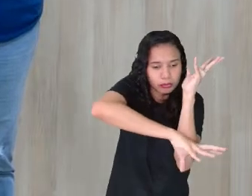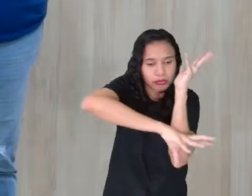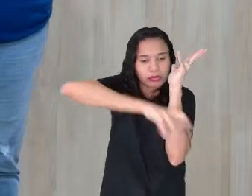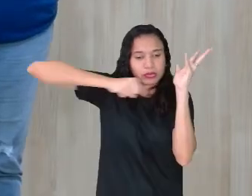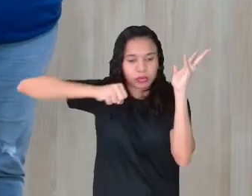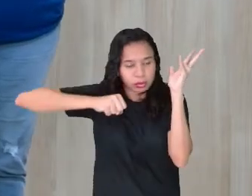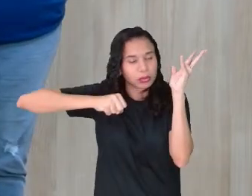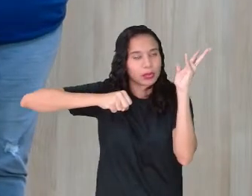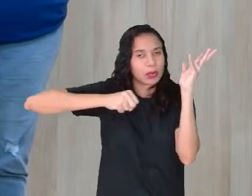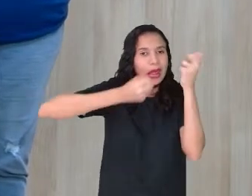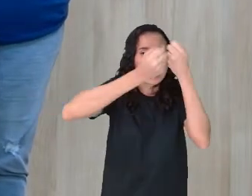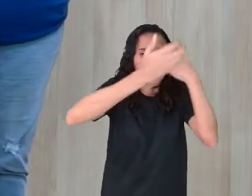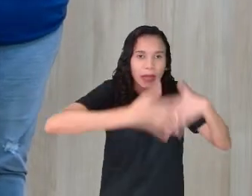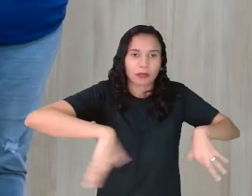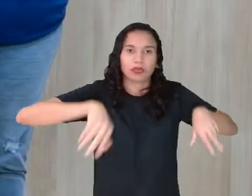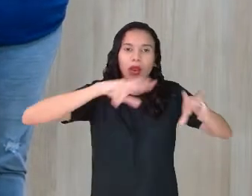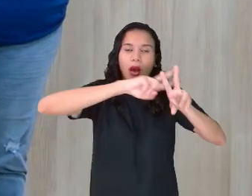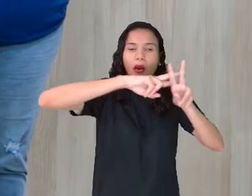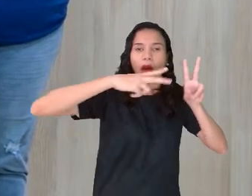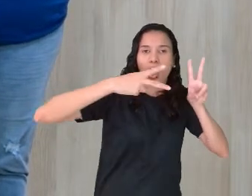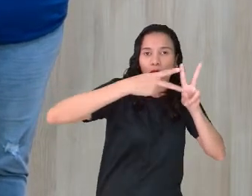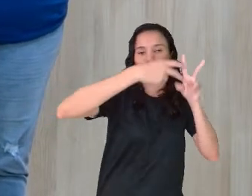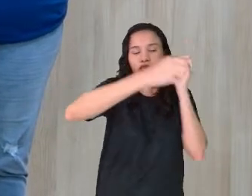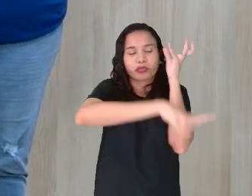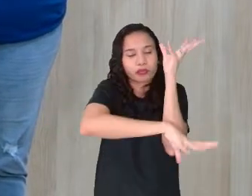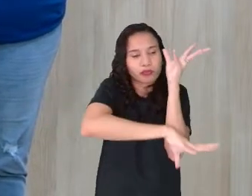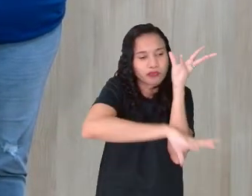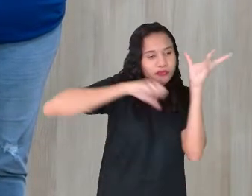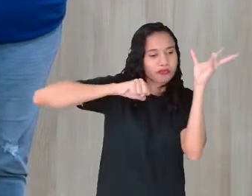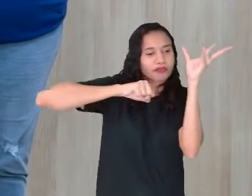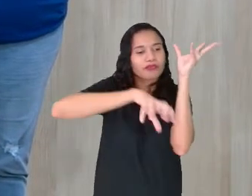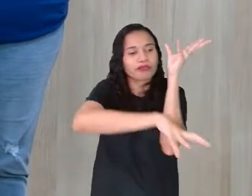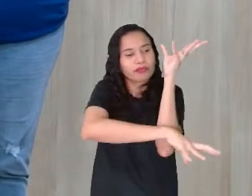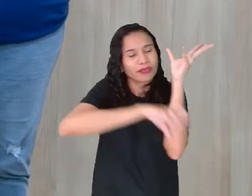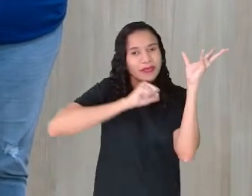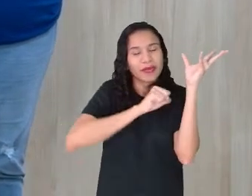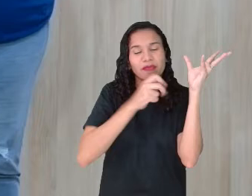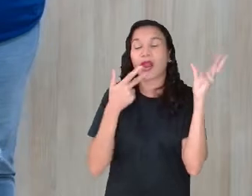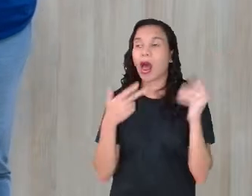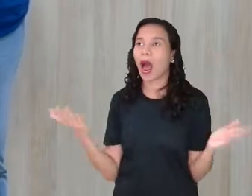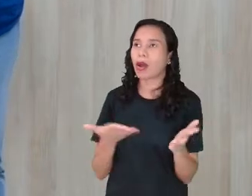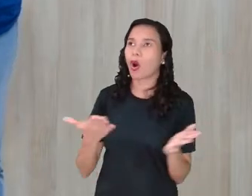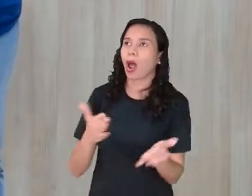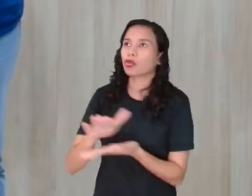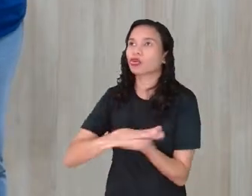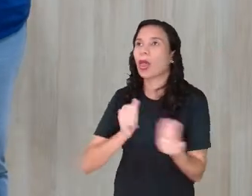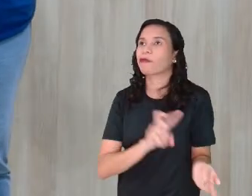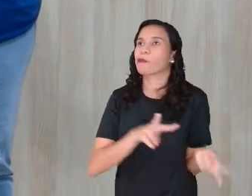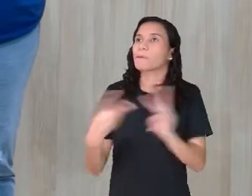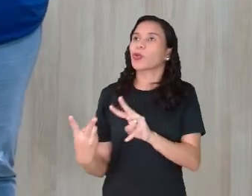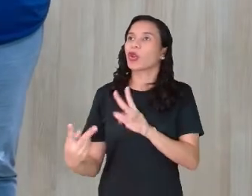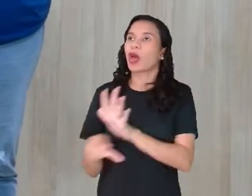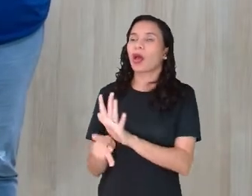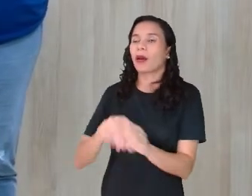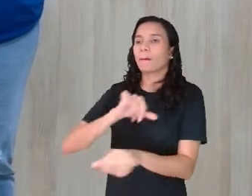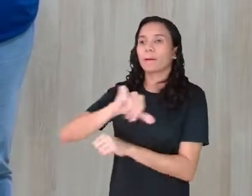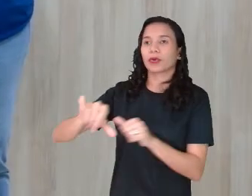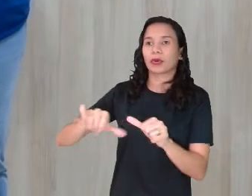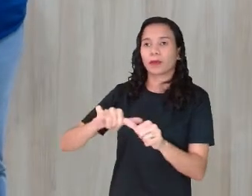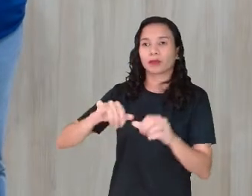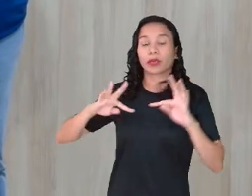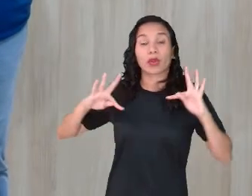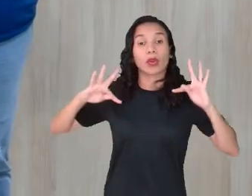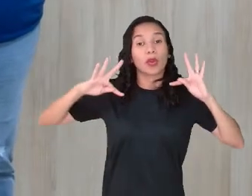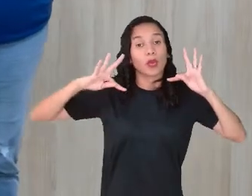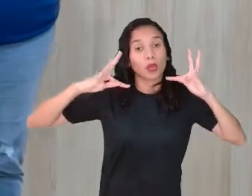Extraindo combustível fóssil, né? Vocês acham que agora, de uma hora para outra, elas precisam mudar